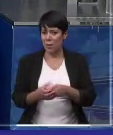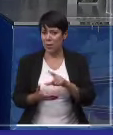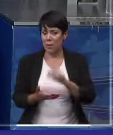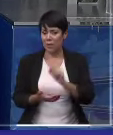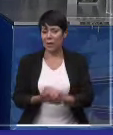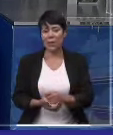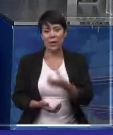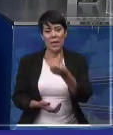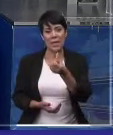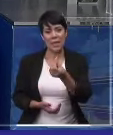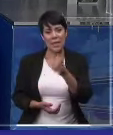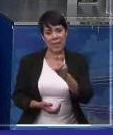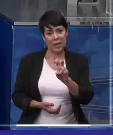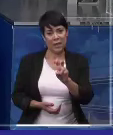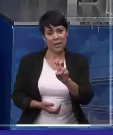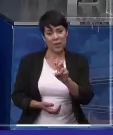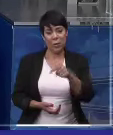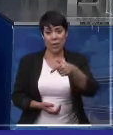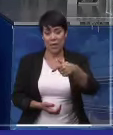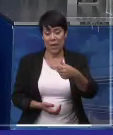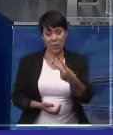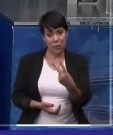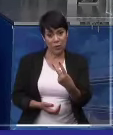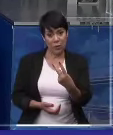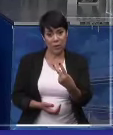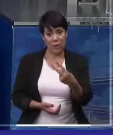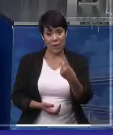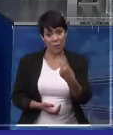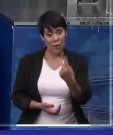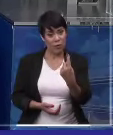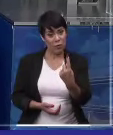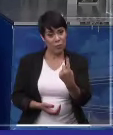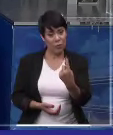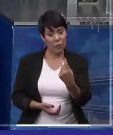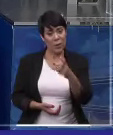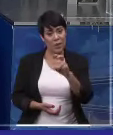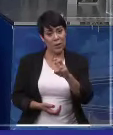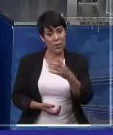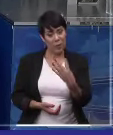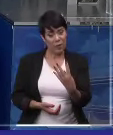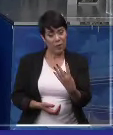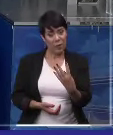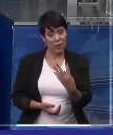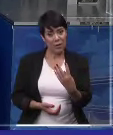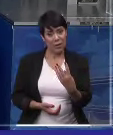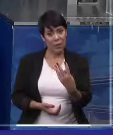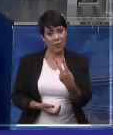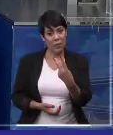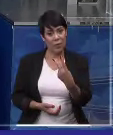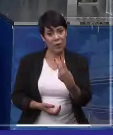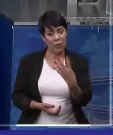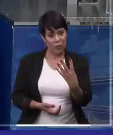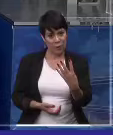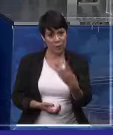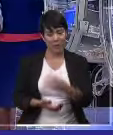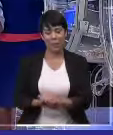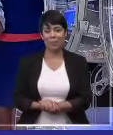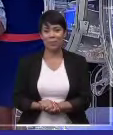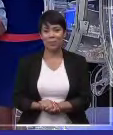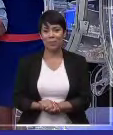Quina. 65, 72, 21, 54 e